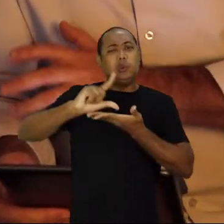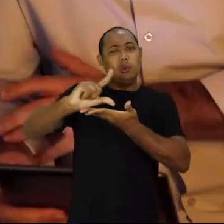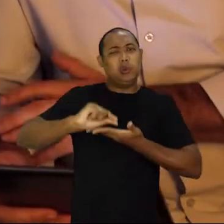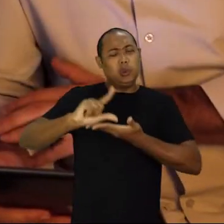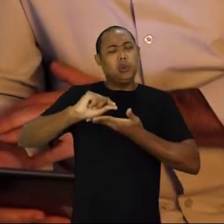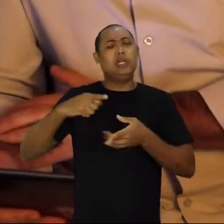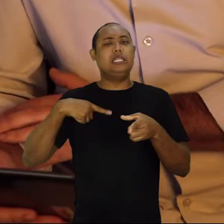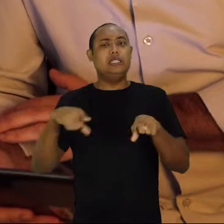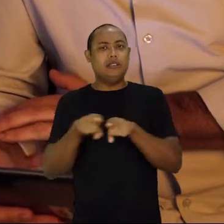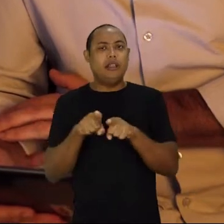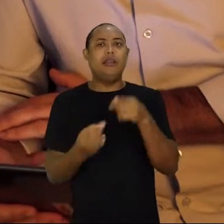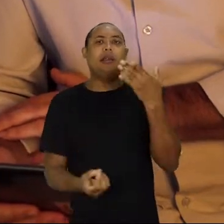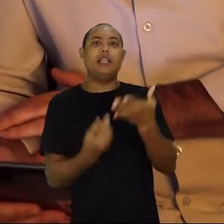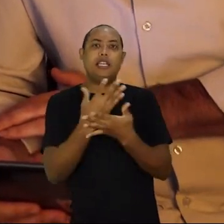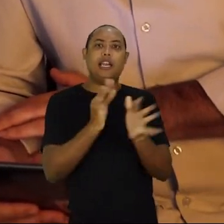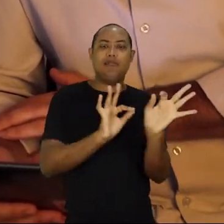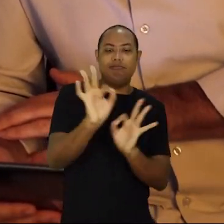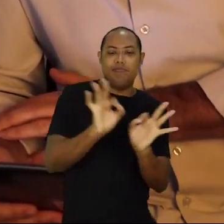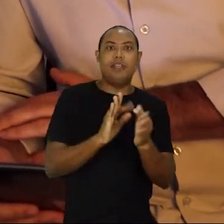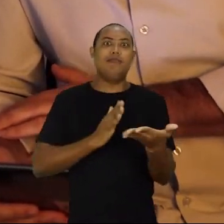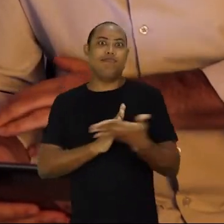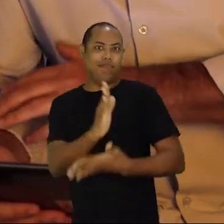das restrições orçamentárias,